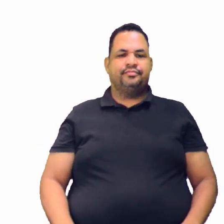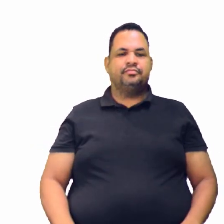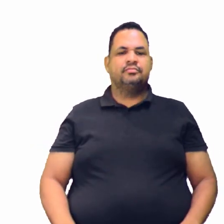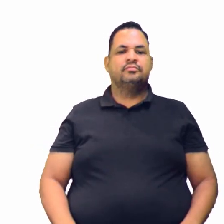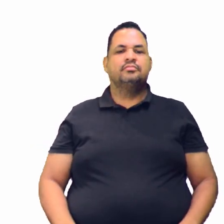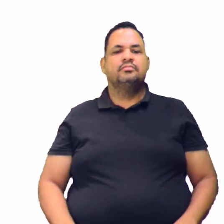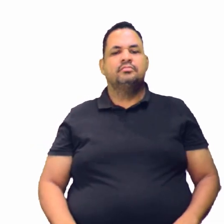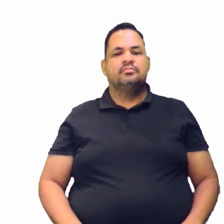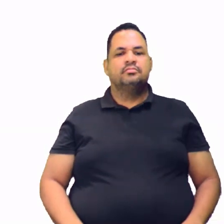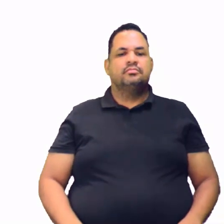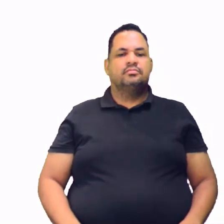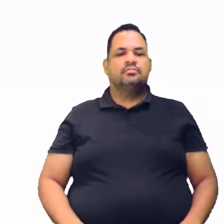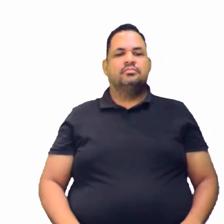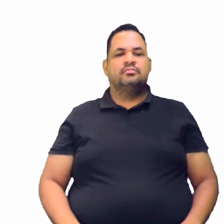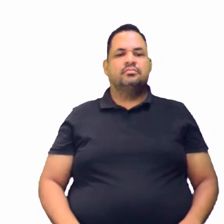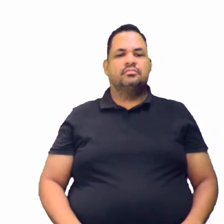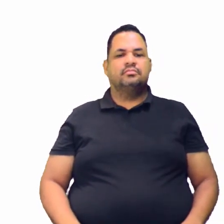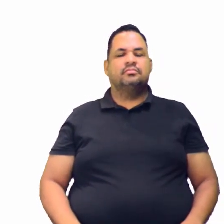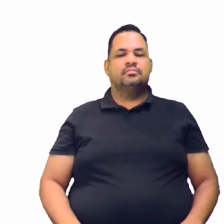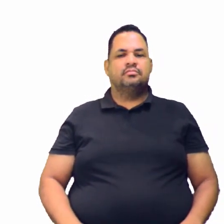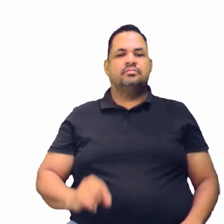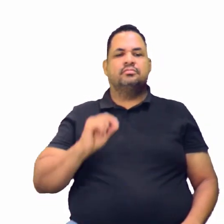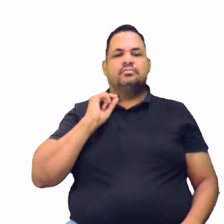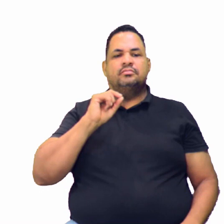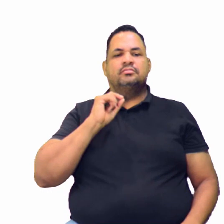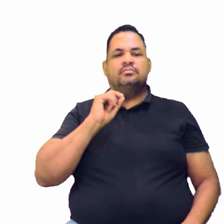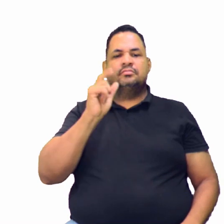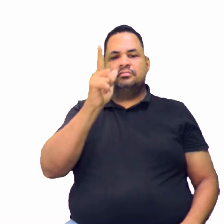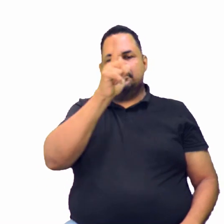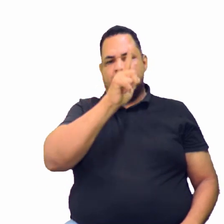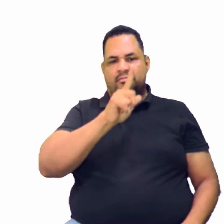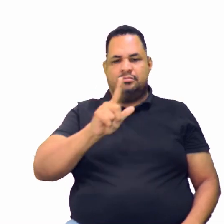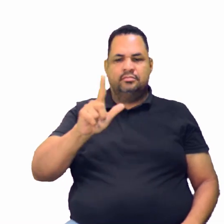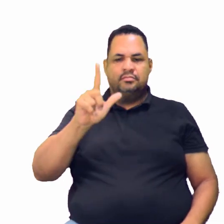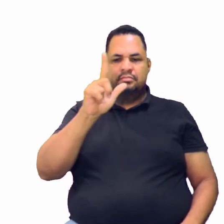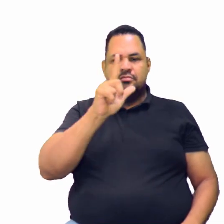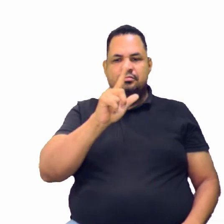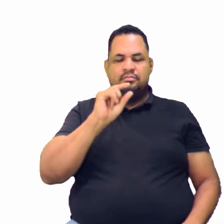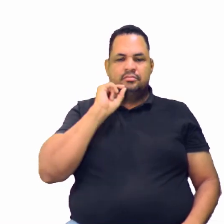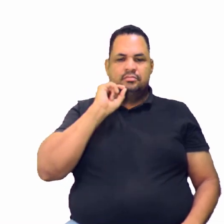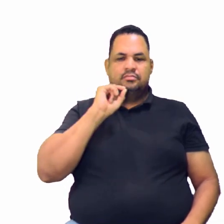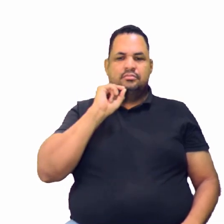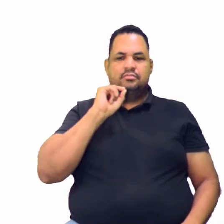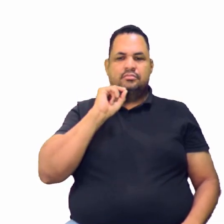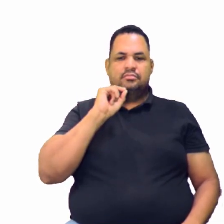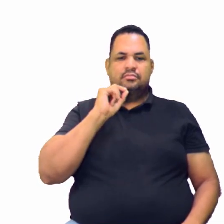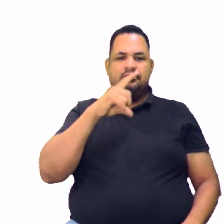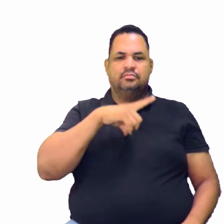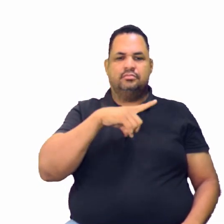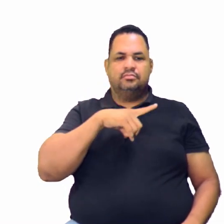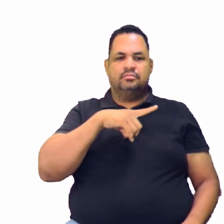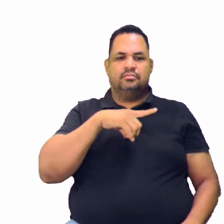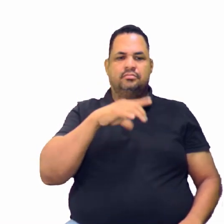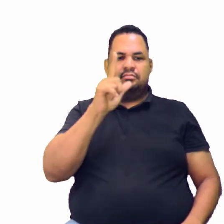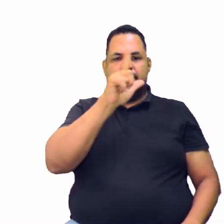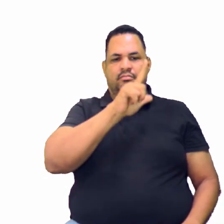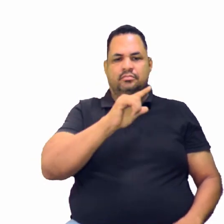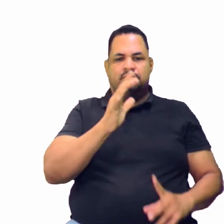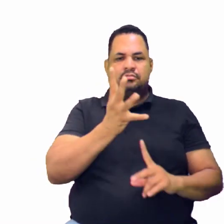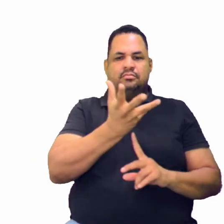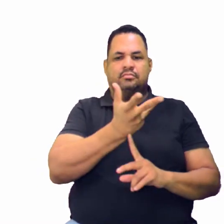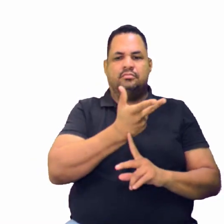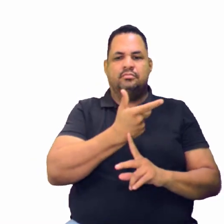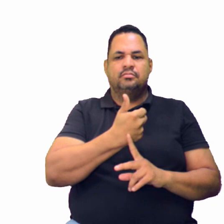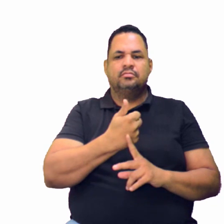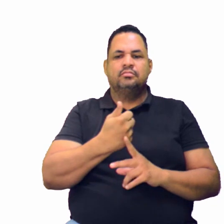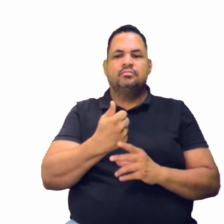vem a questão para você, mas o que é literatura? Nós temos aqui, ó, nós temos a literatura é a